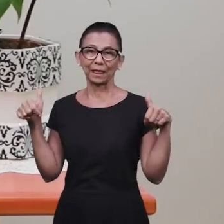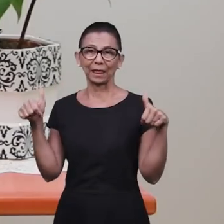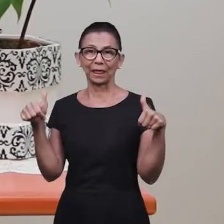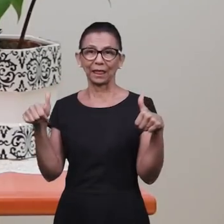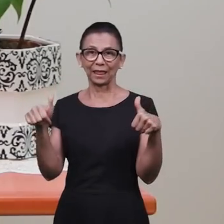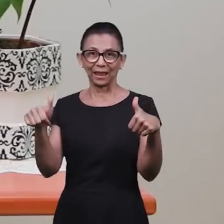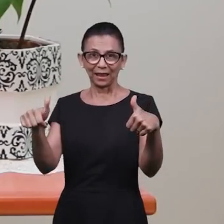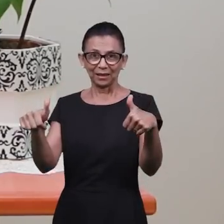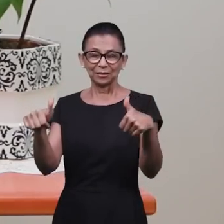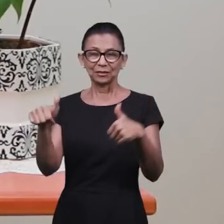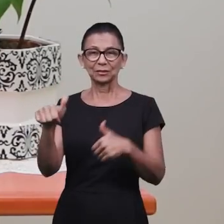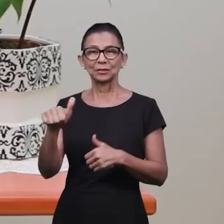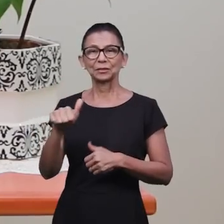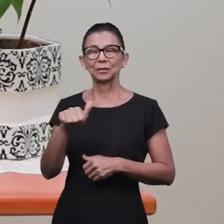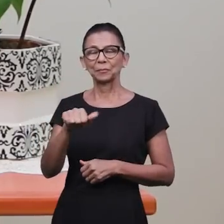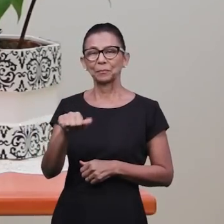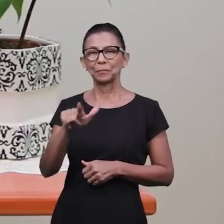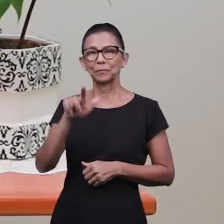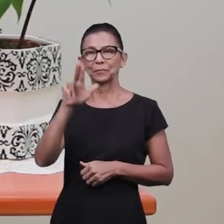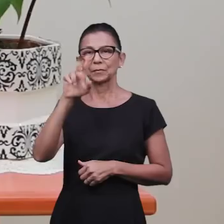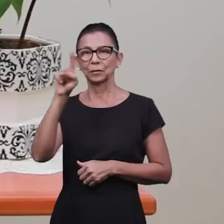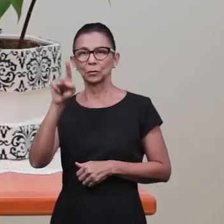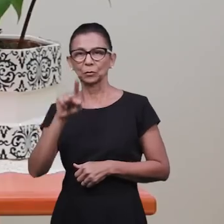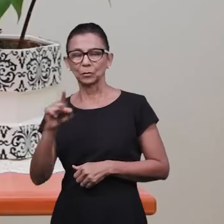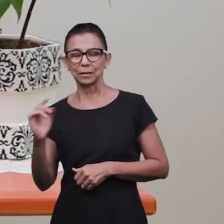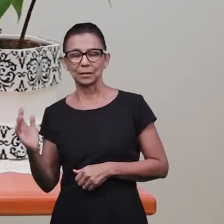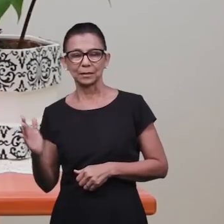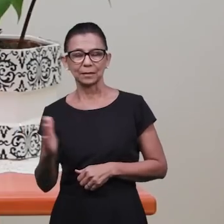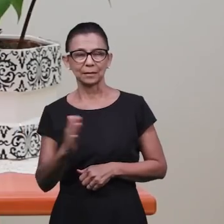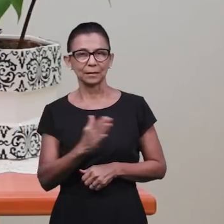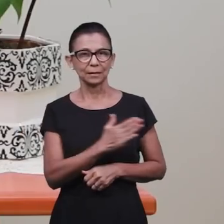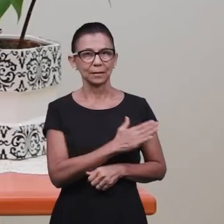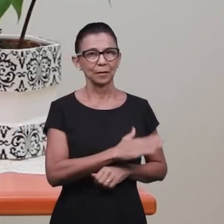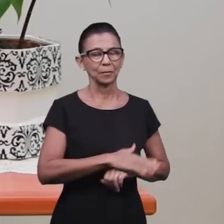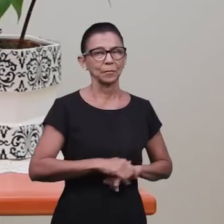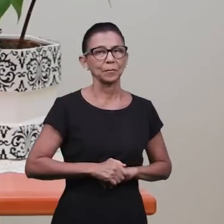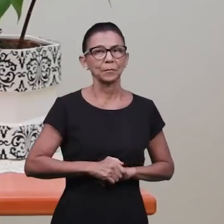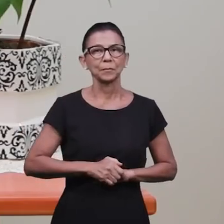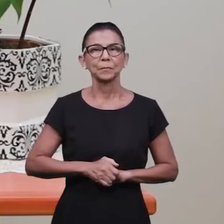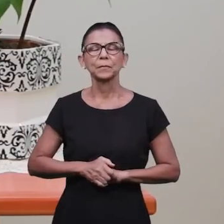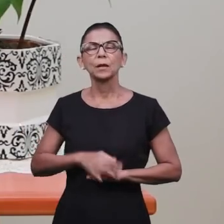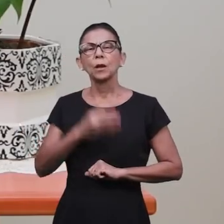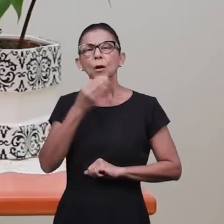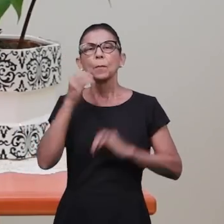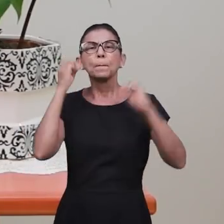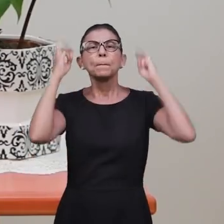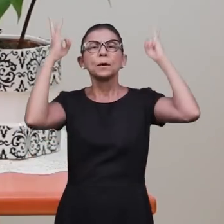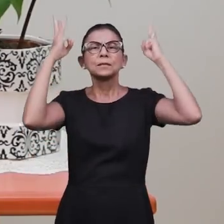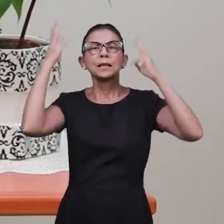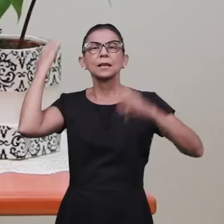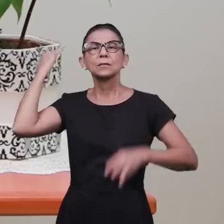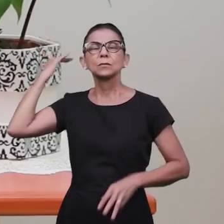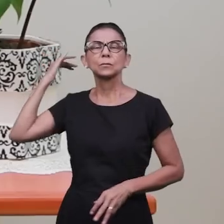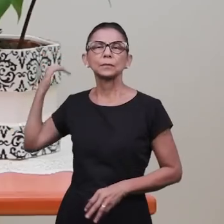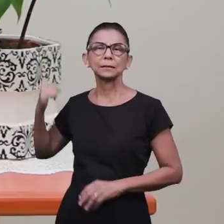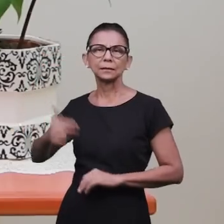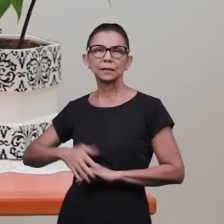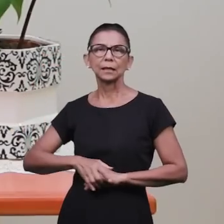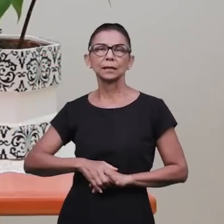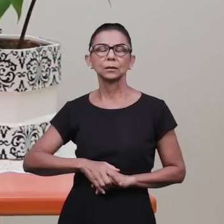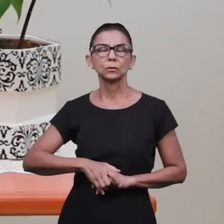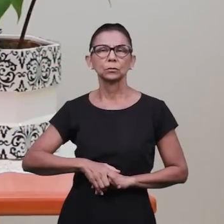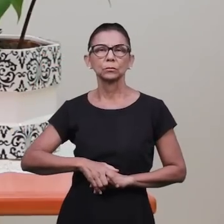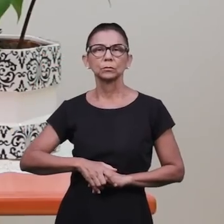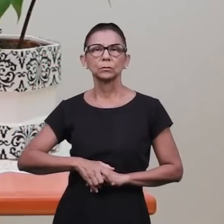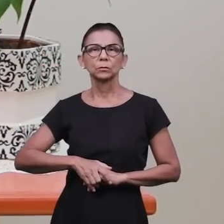luz. Deus falou com Moisés, foi através da sarça ardente. A voz de